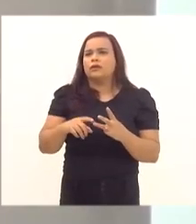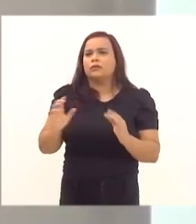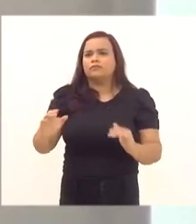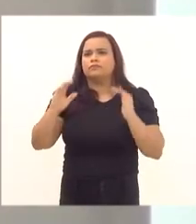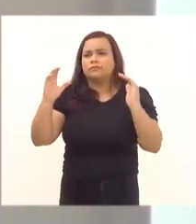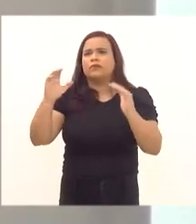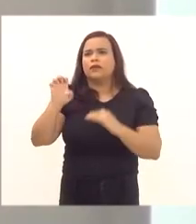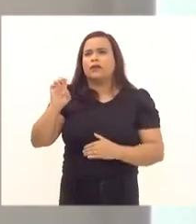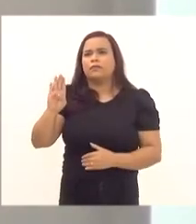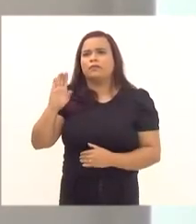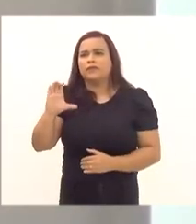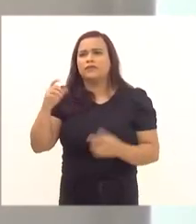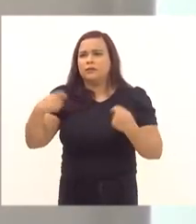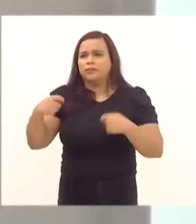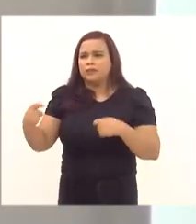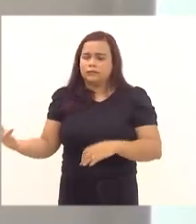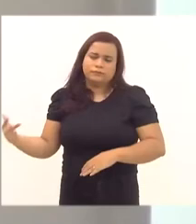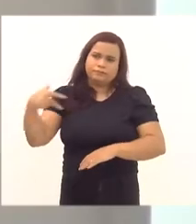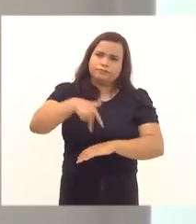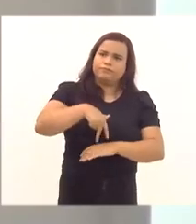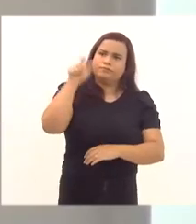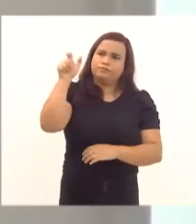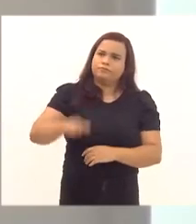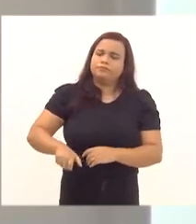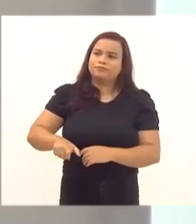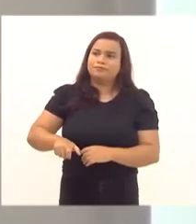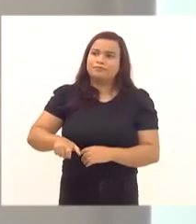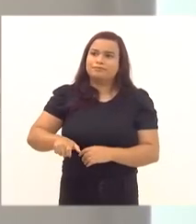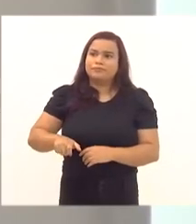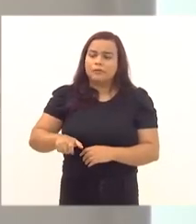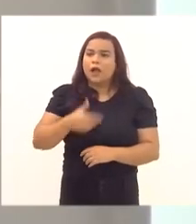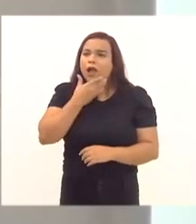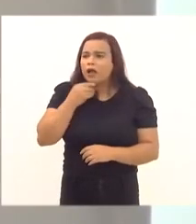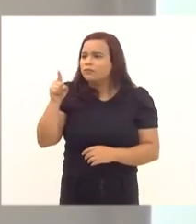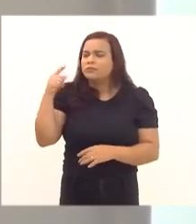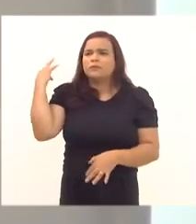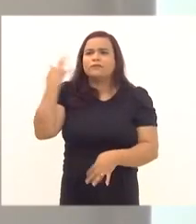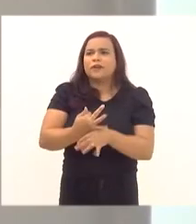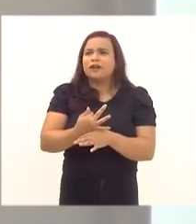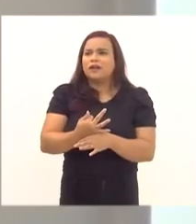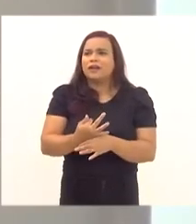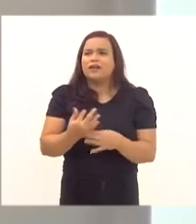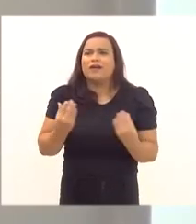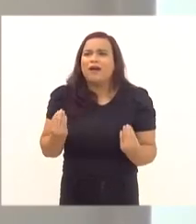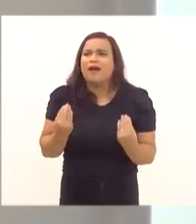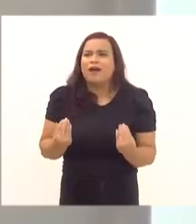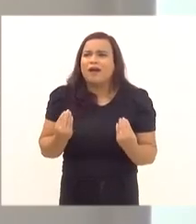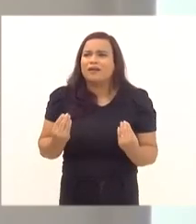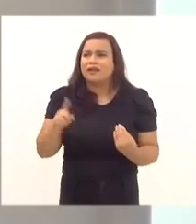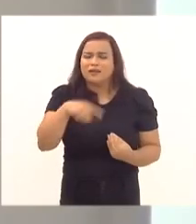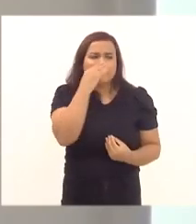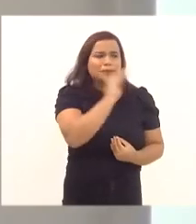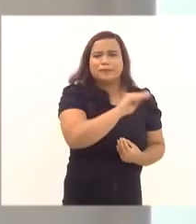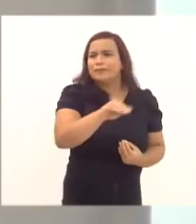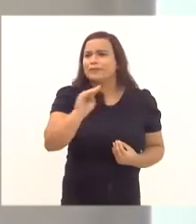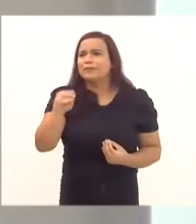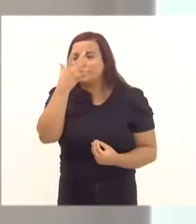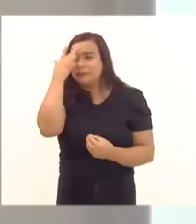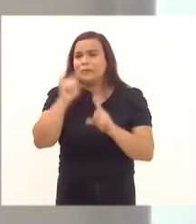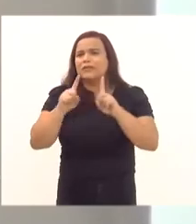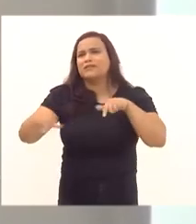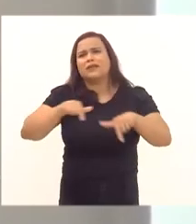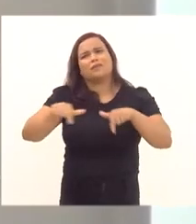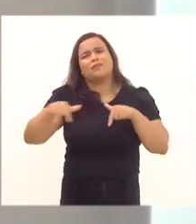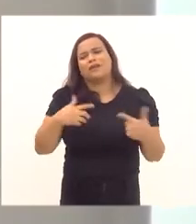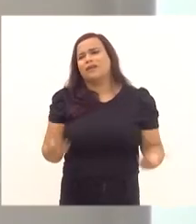vc deveria estar aqui na figura do Senhor em e não está isso é muito descaso com os trabalhadores Total descaso